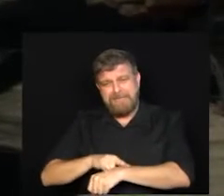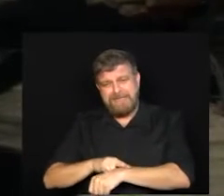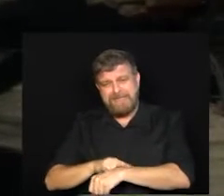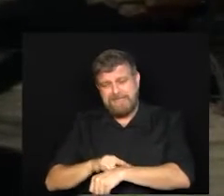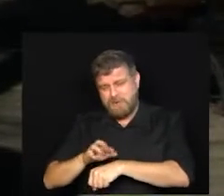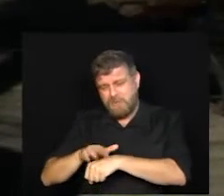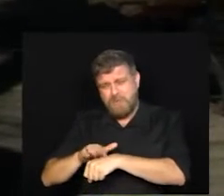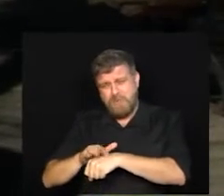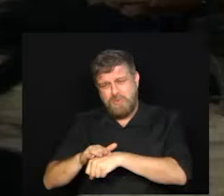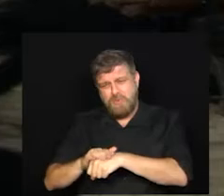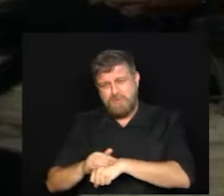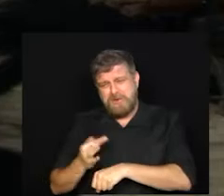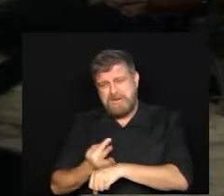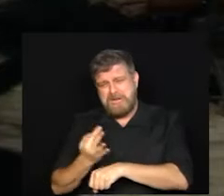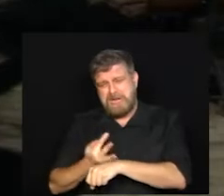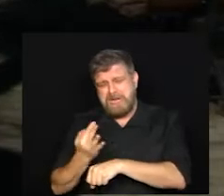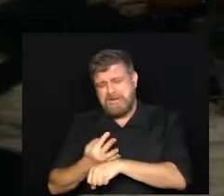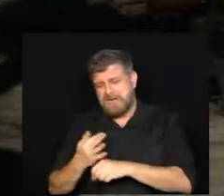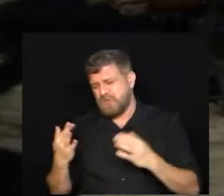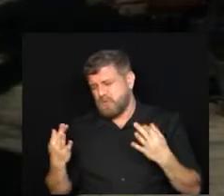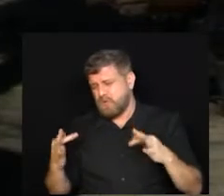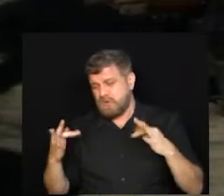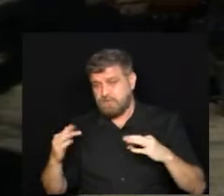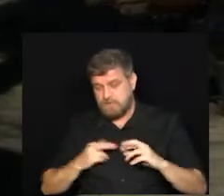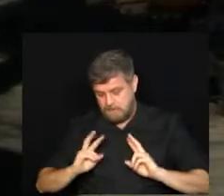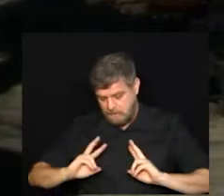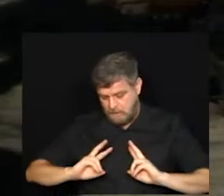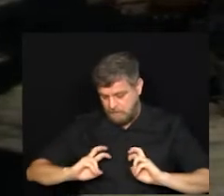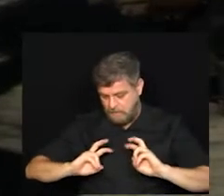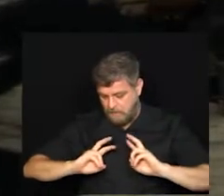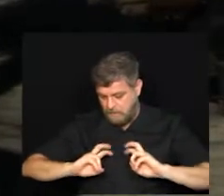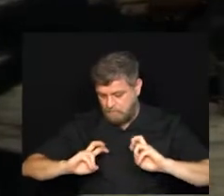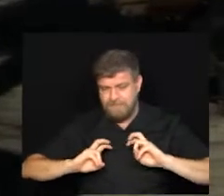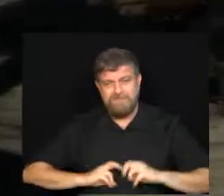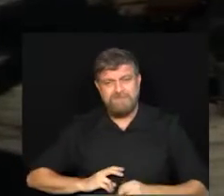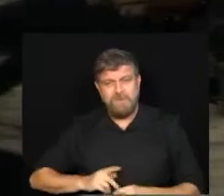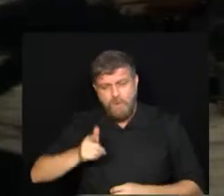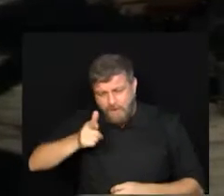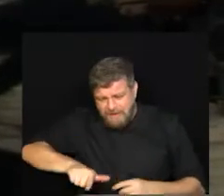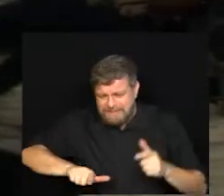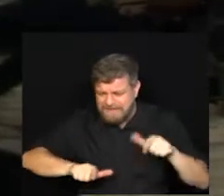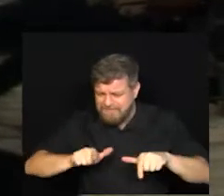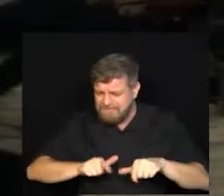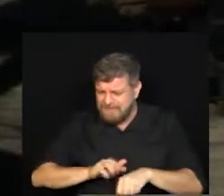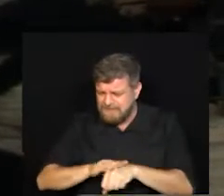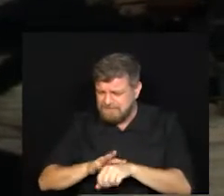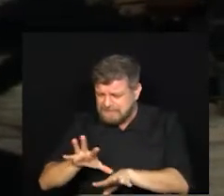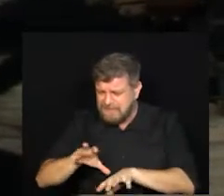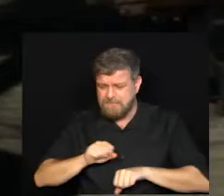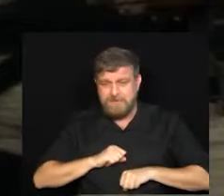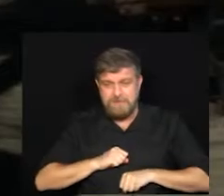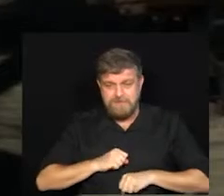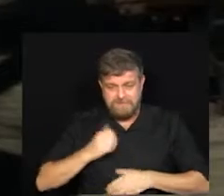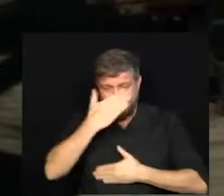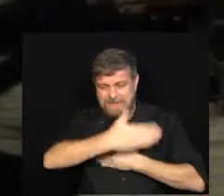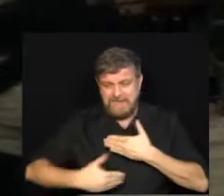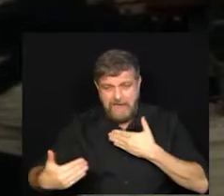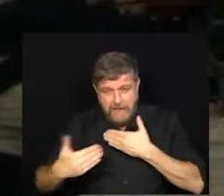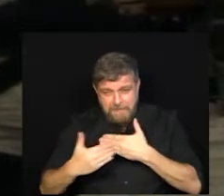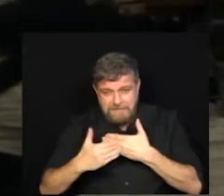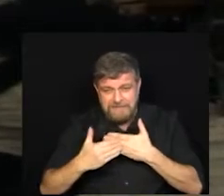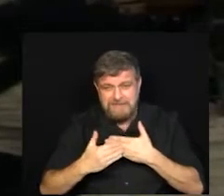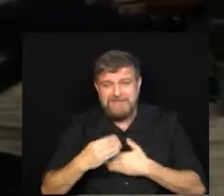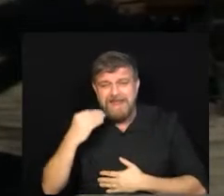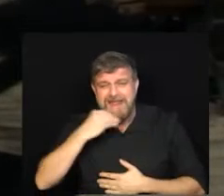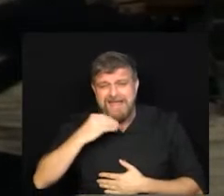habitual e fora do normal, elas precisam se alertar pela importância de avaliar se a imunidade está adequada. E aí